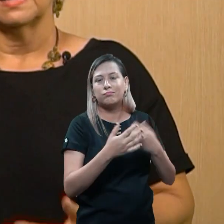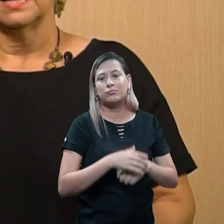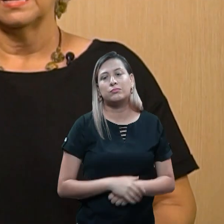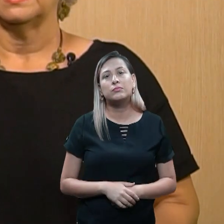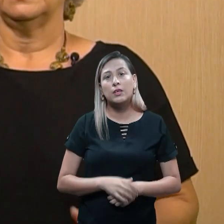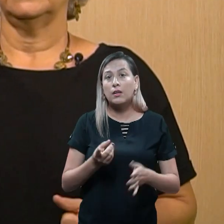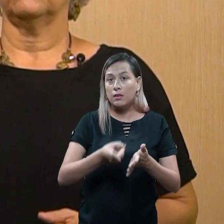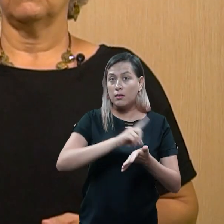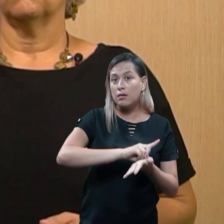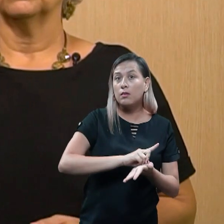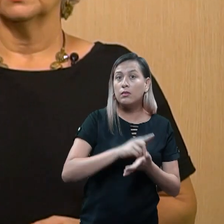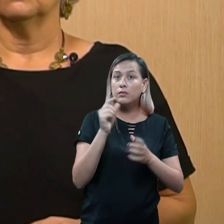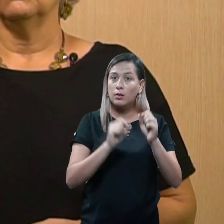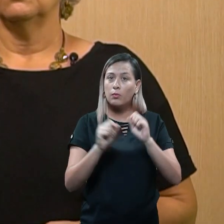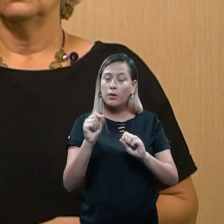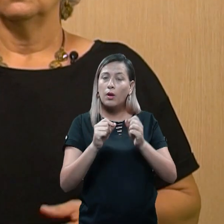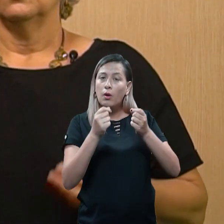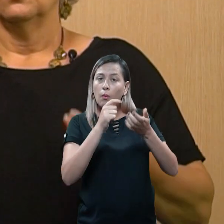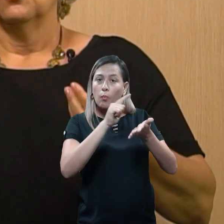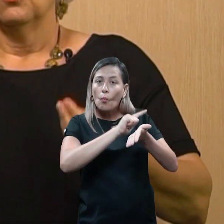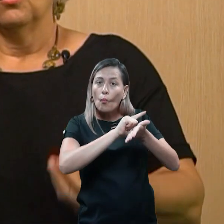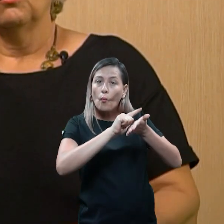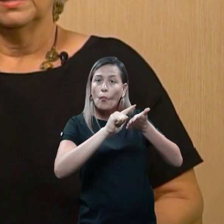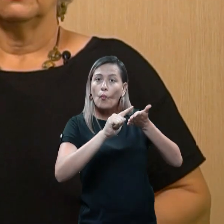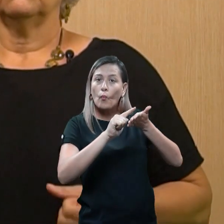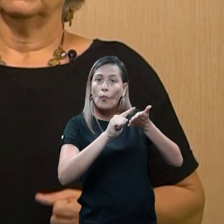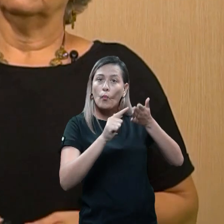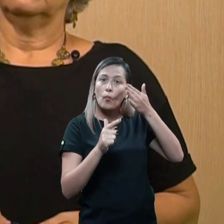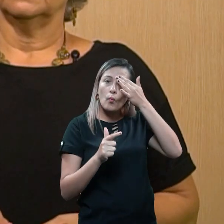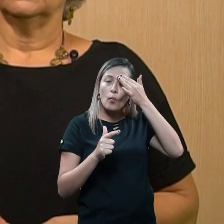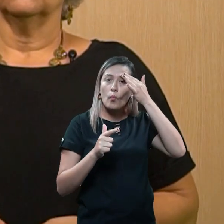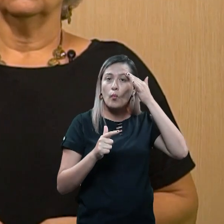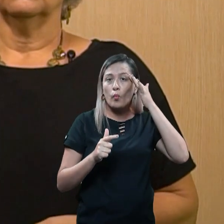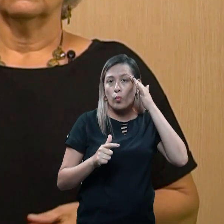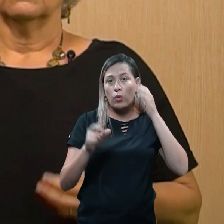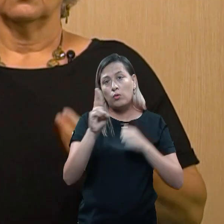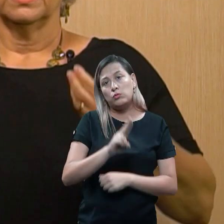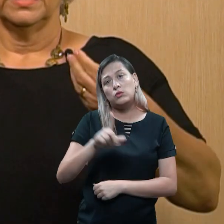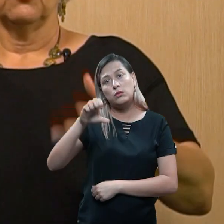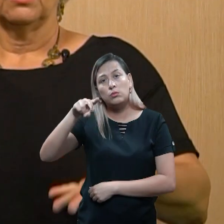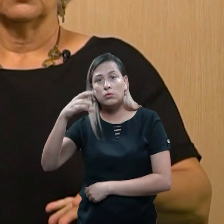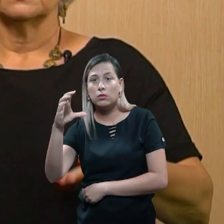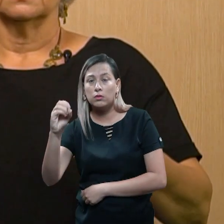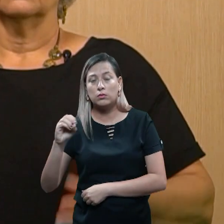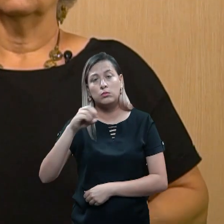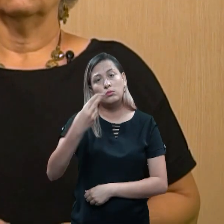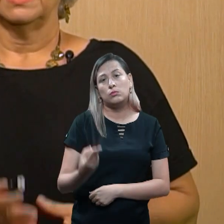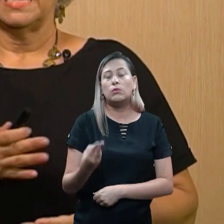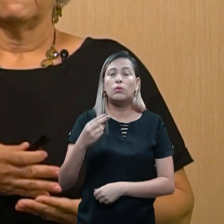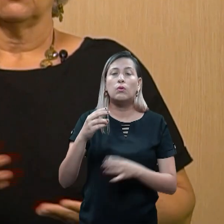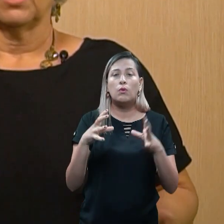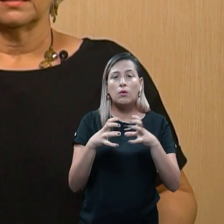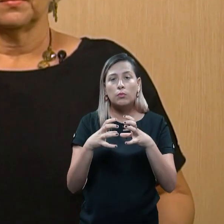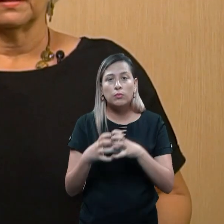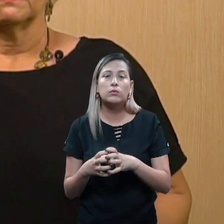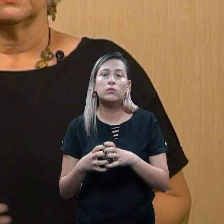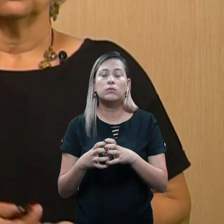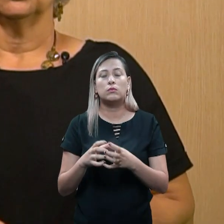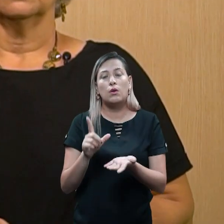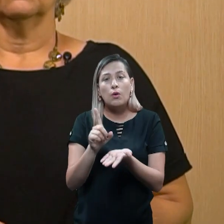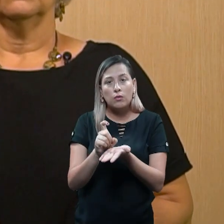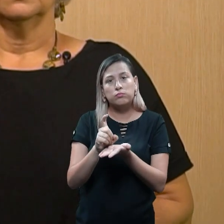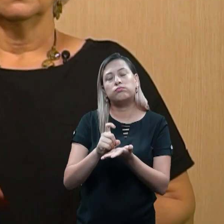higienizar a área com algodão ou um lenço umedecido, em uma loção adequada para